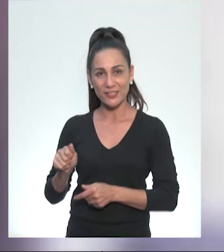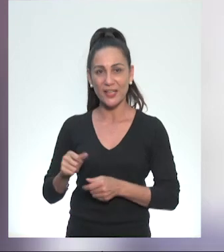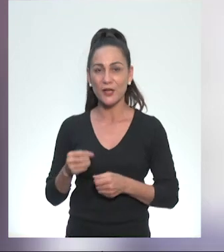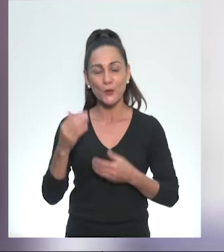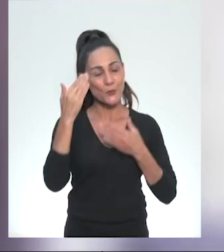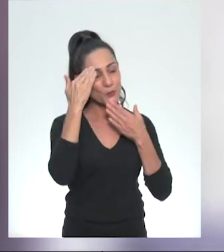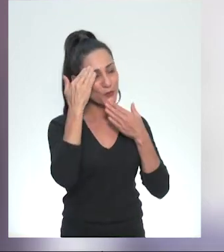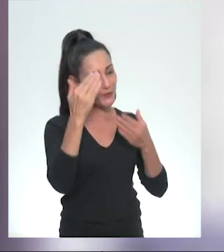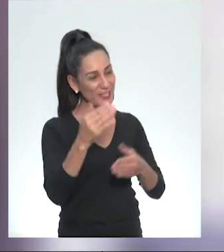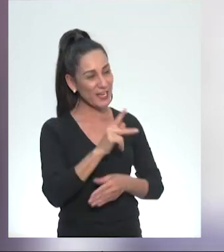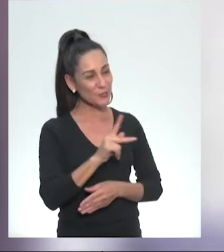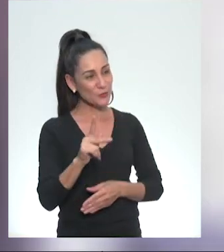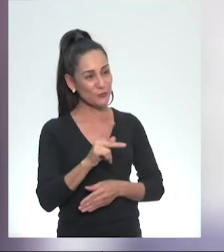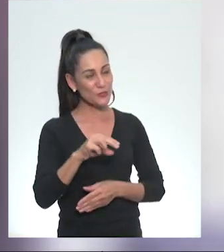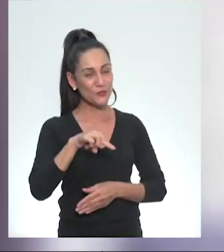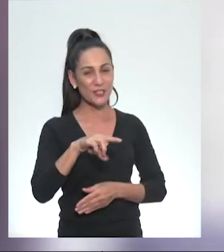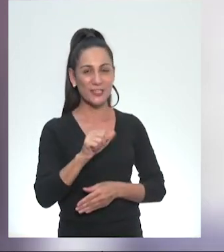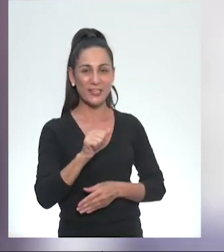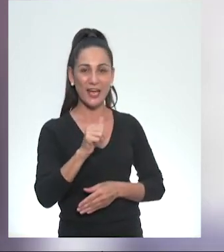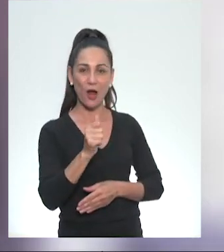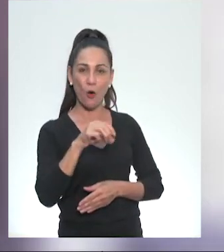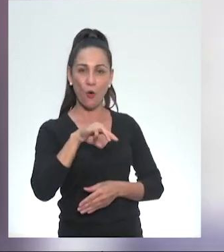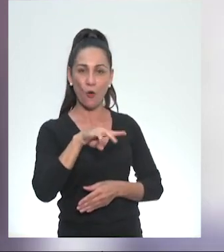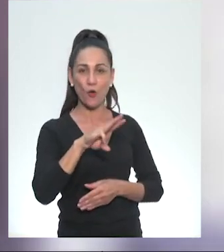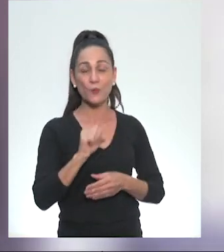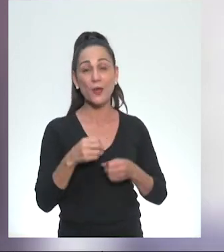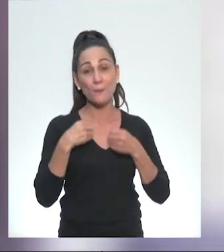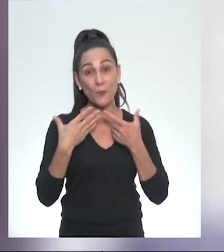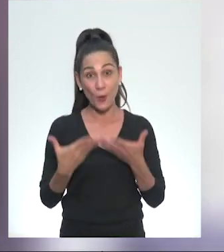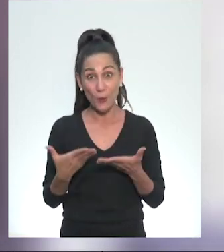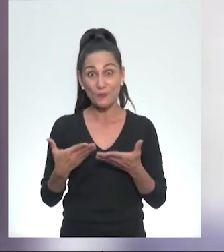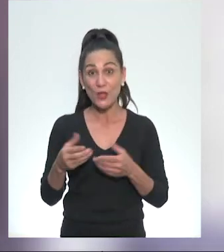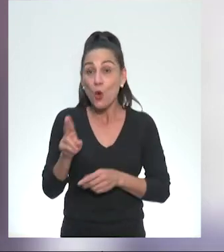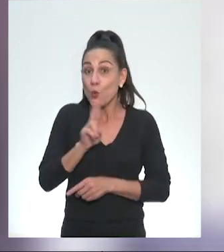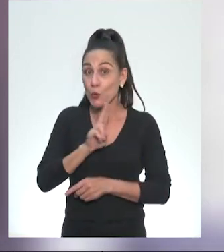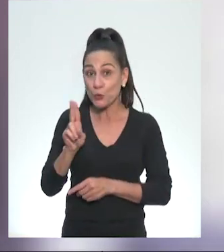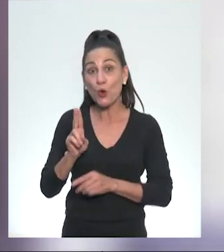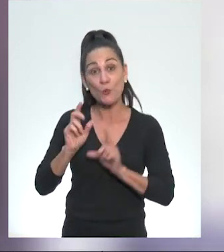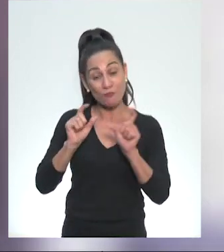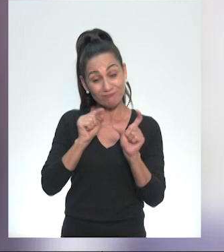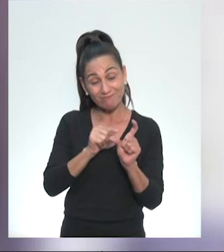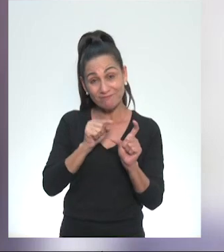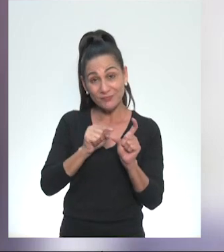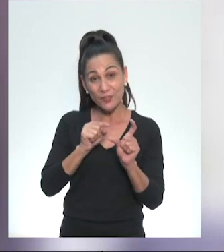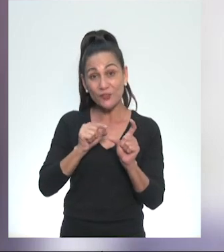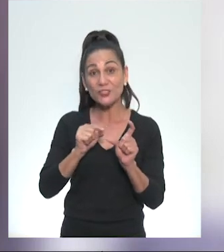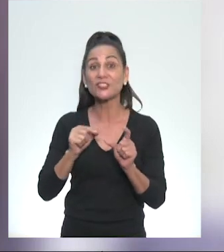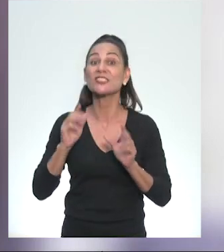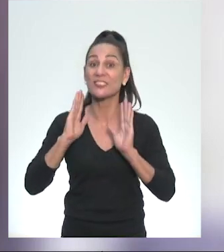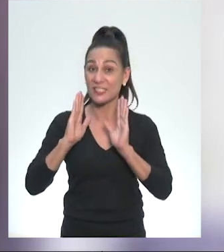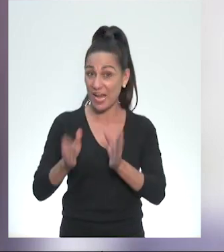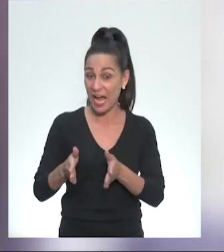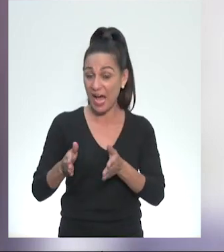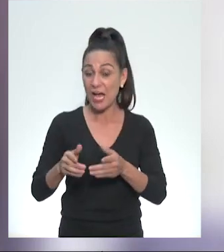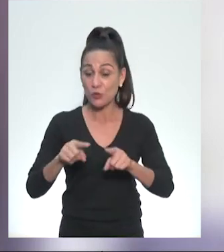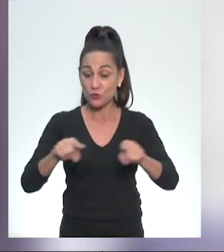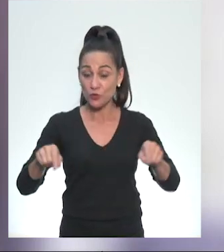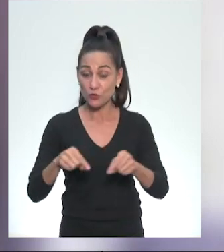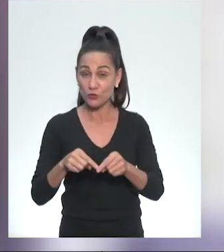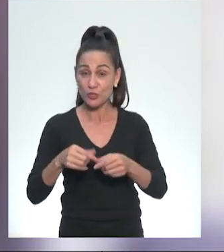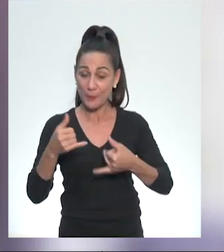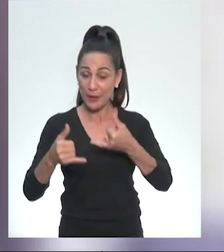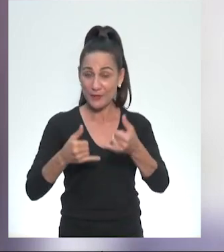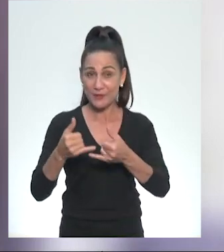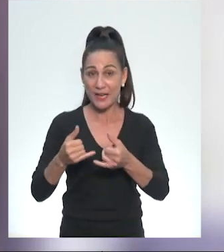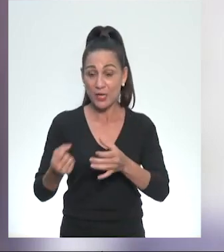Muito obrigada, professora Naomi. Bom, o nome, como foi comentado, é África em Jogo, Jogos de Tabuleiro